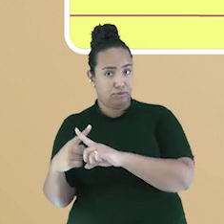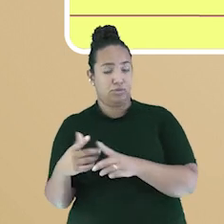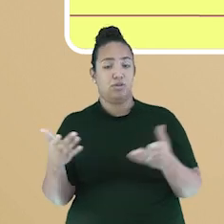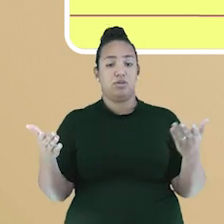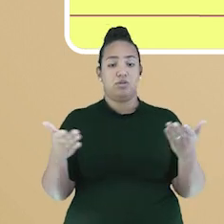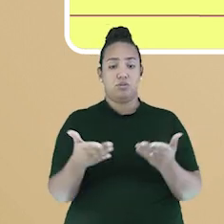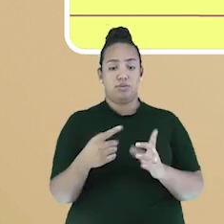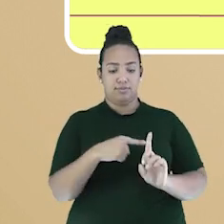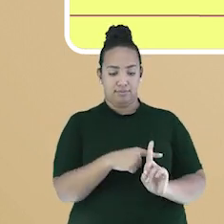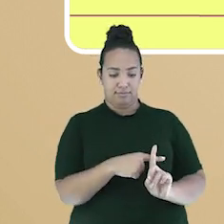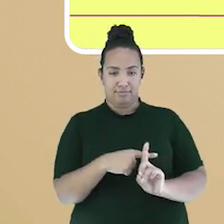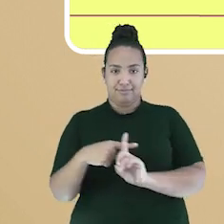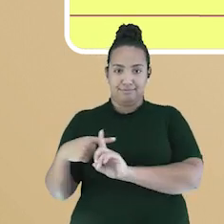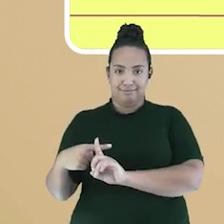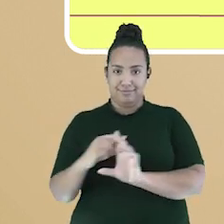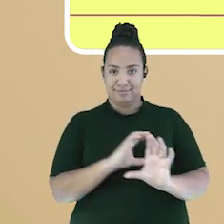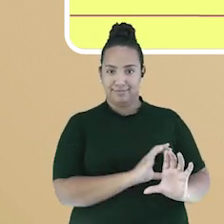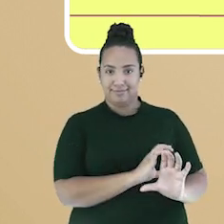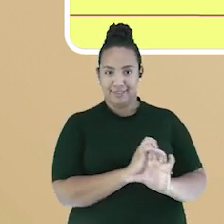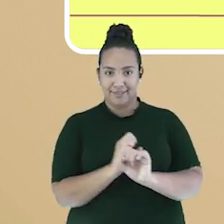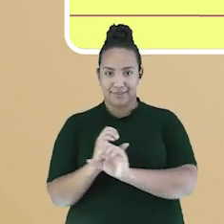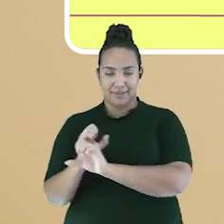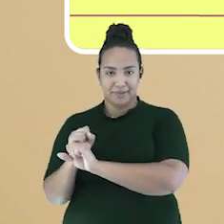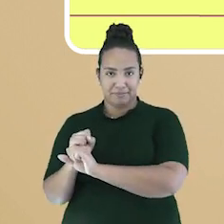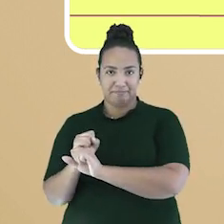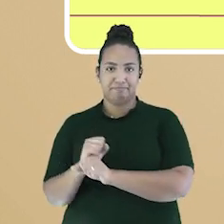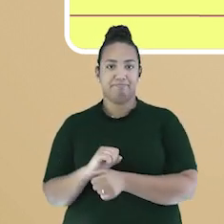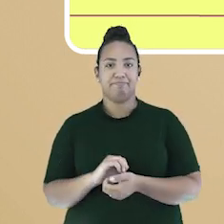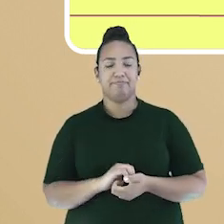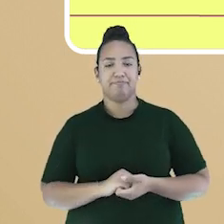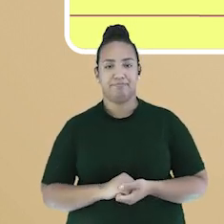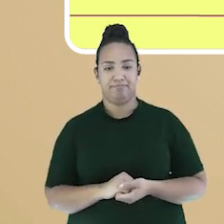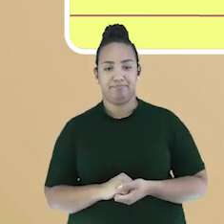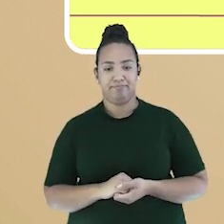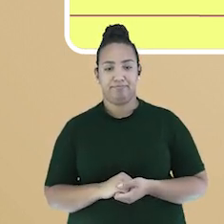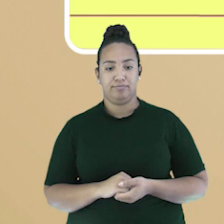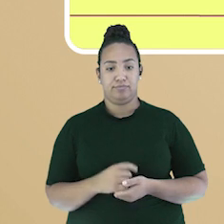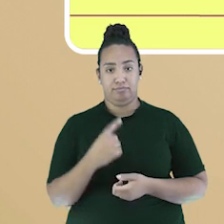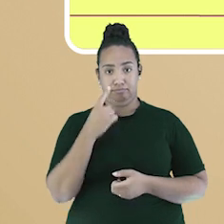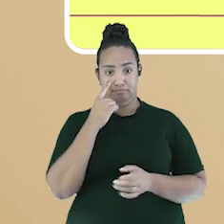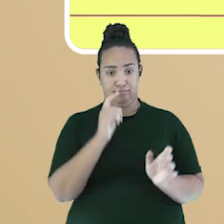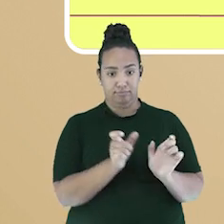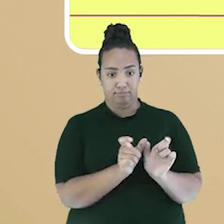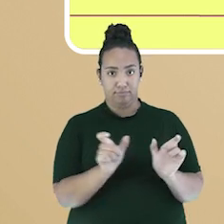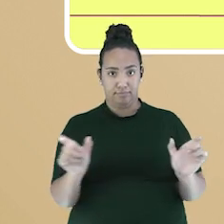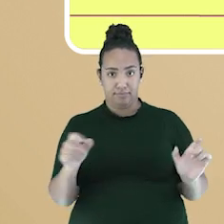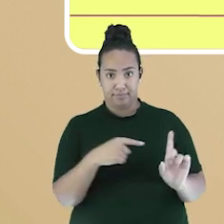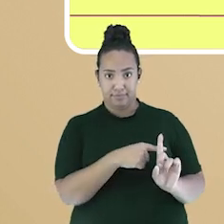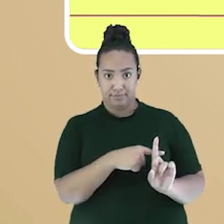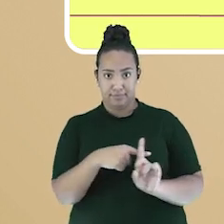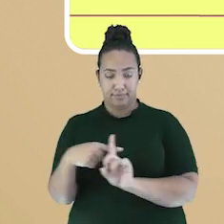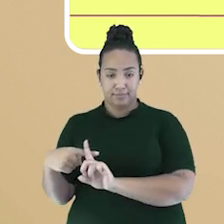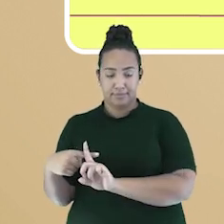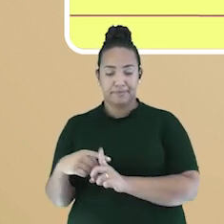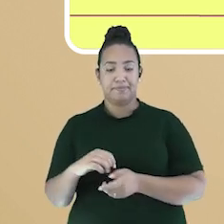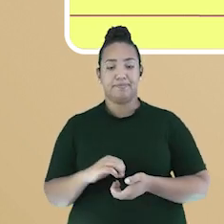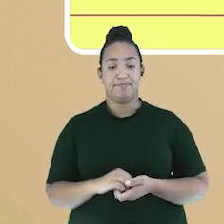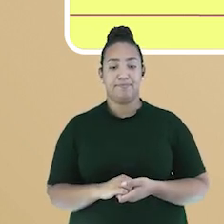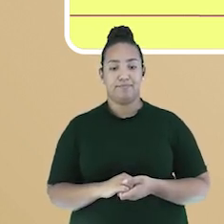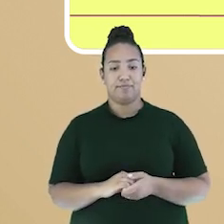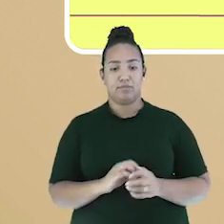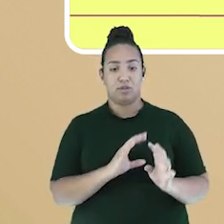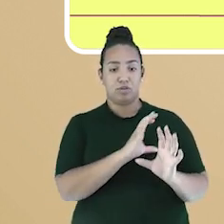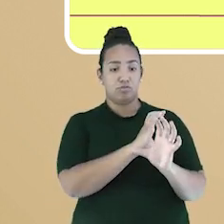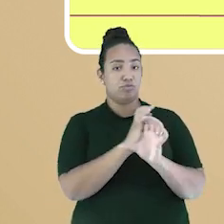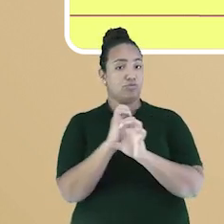de somarmos as adições Ou seja a decomposição aditiva agora é só somar